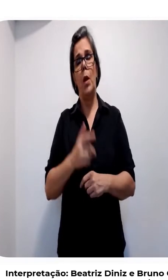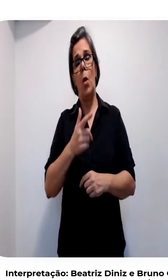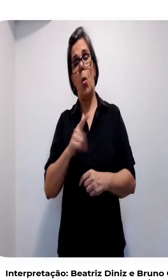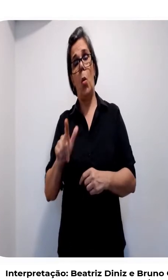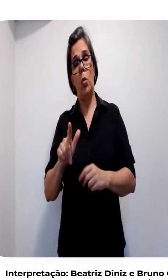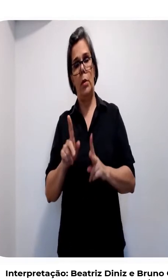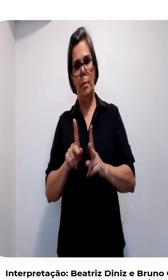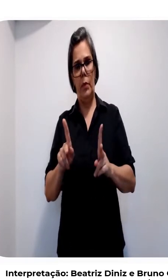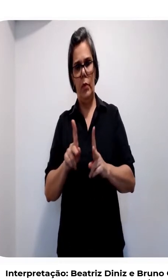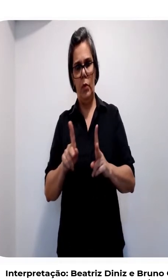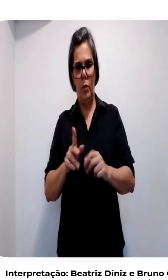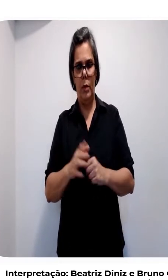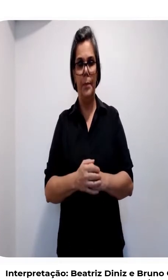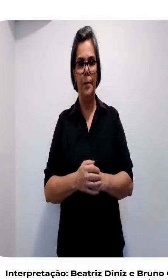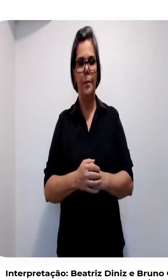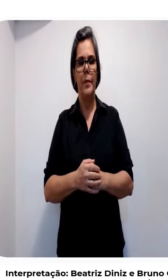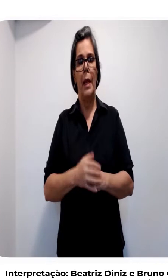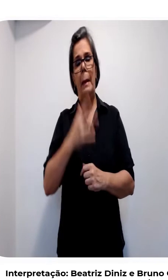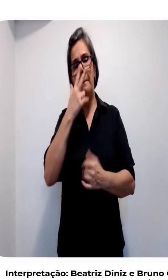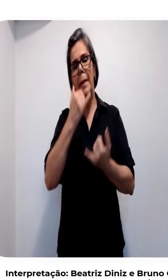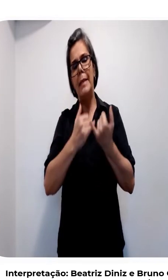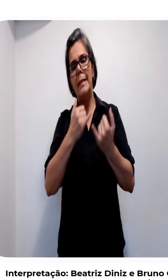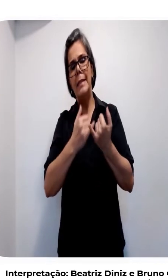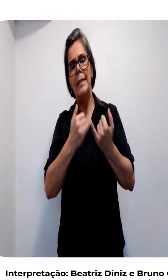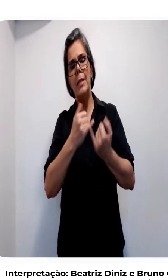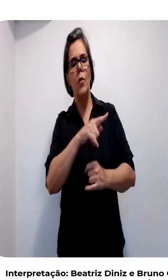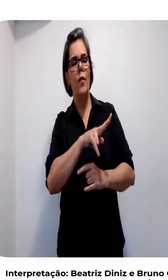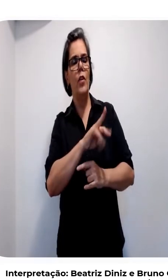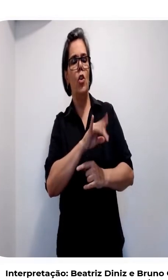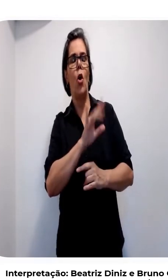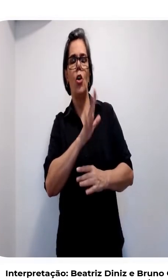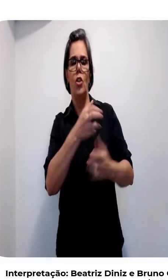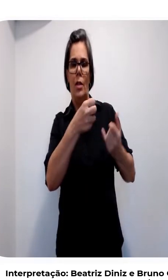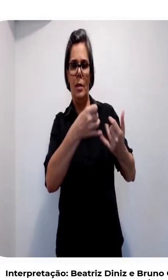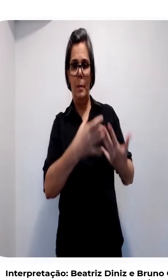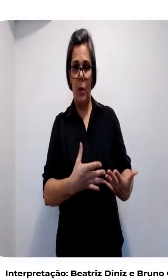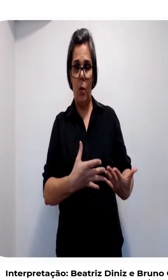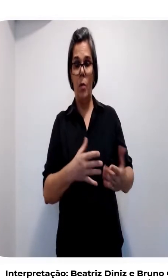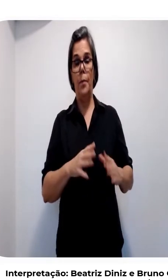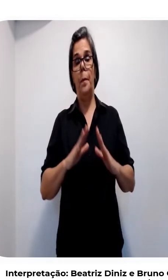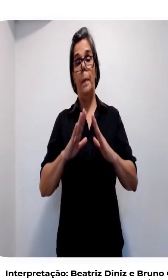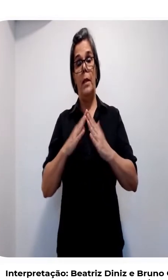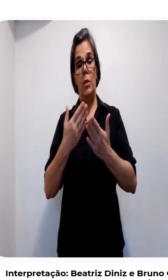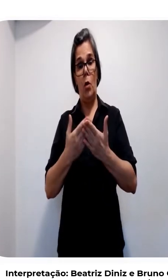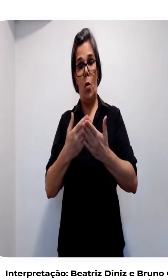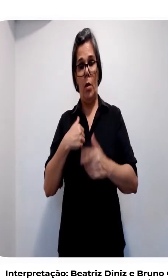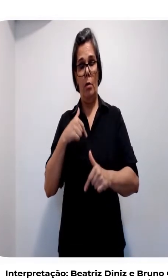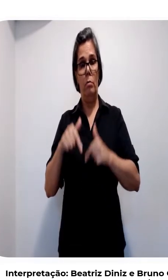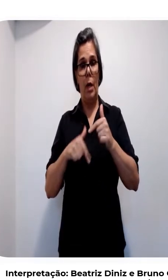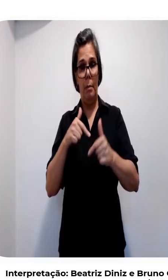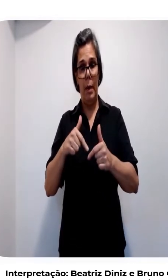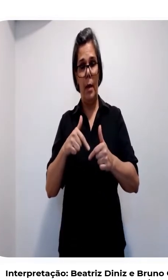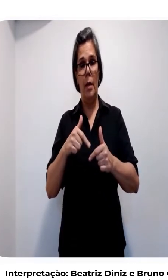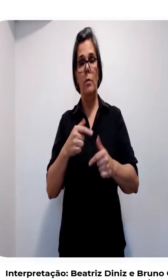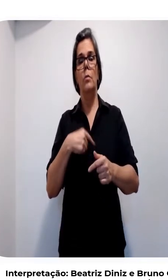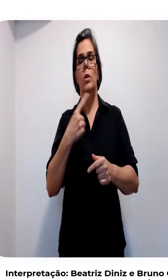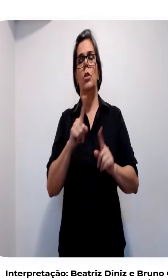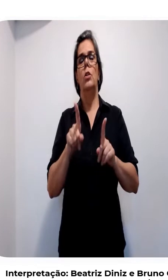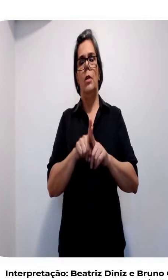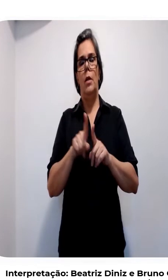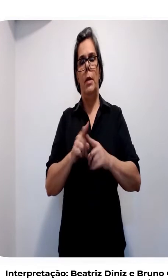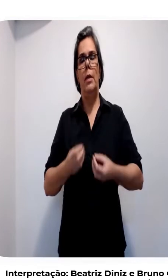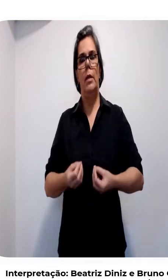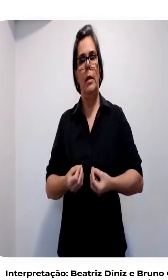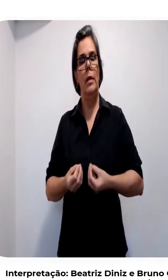aí com o que a Vitória disse, né? Na escola em que eu trabalho, a gente também envia as atividades para as famílias e,